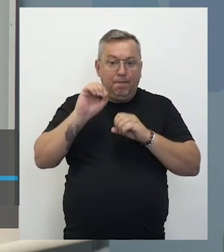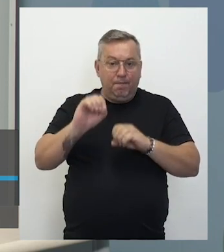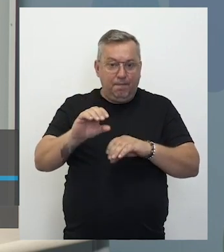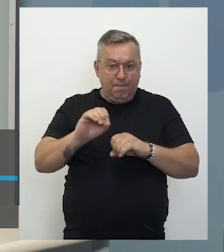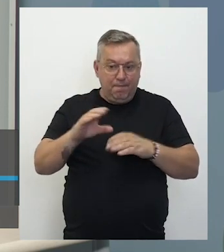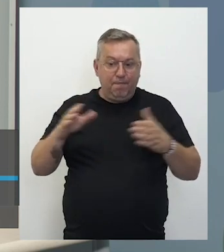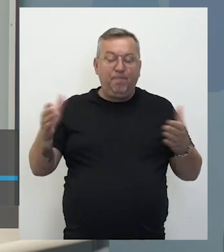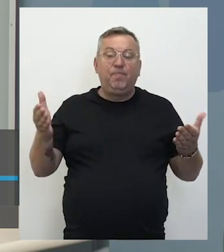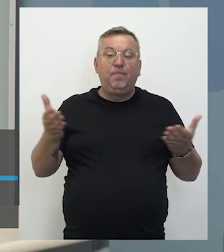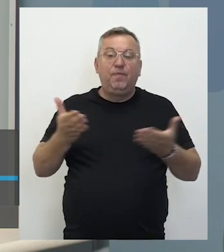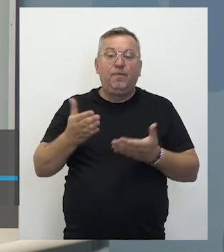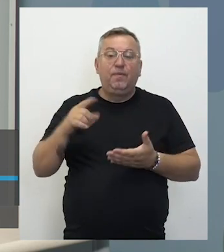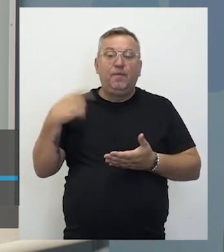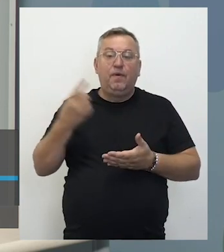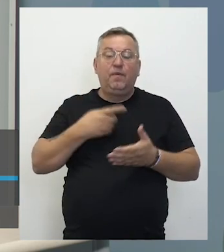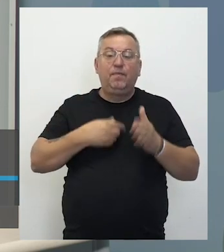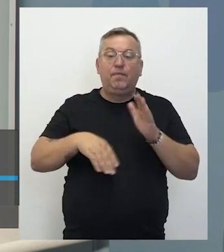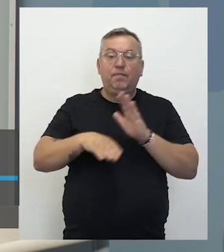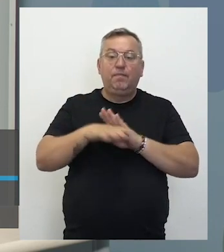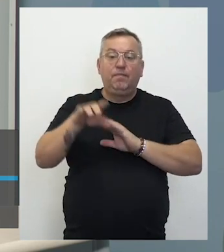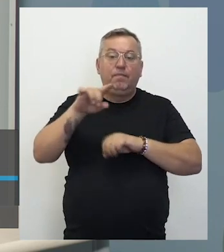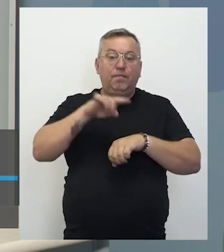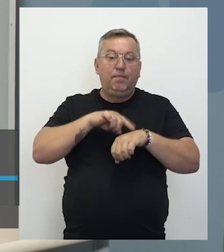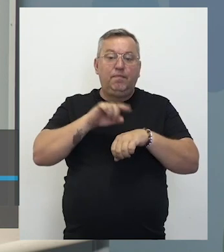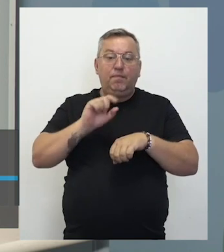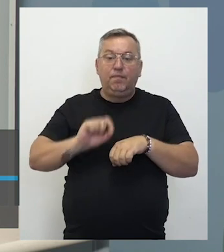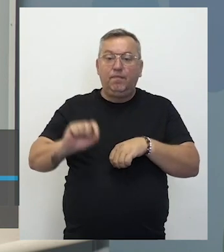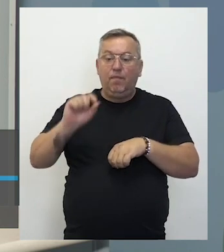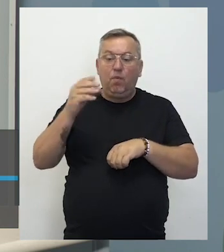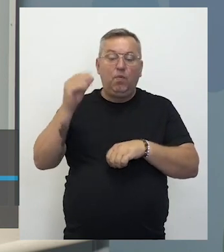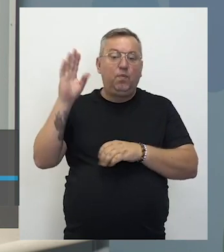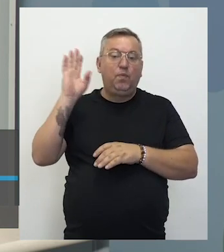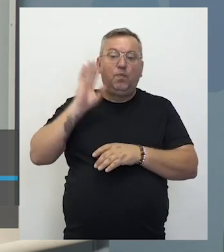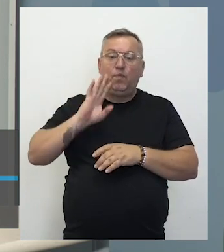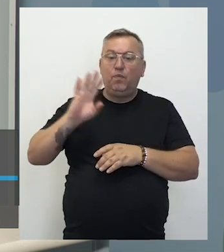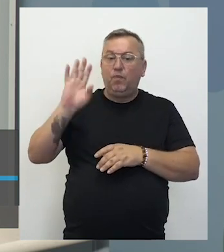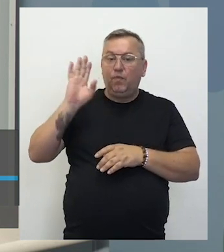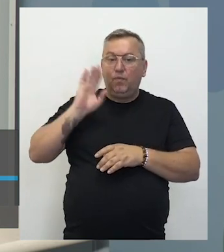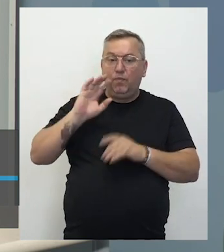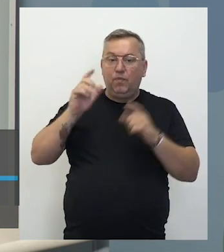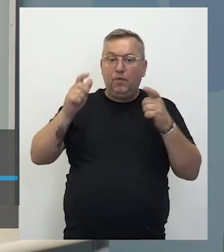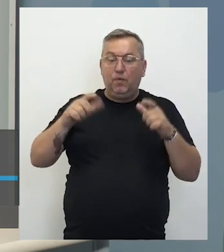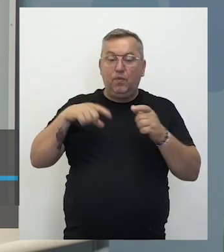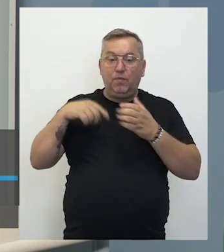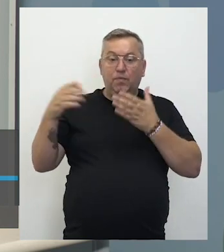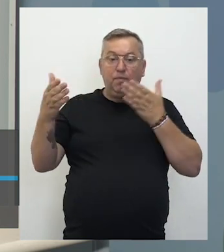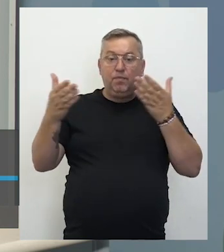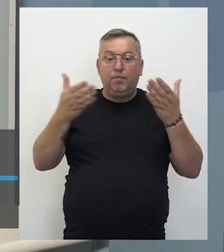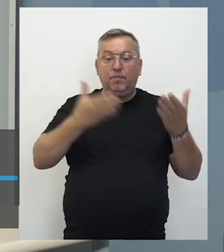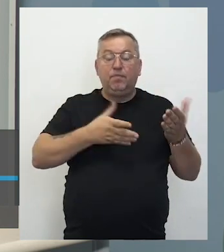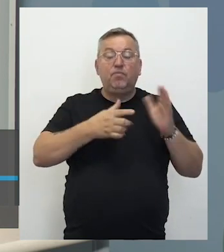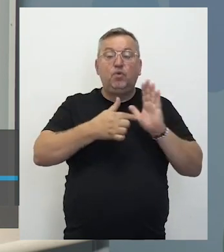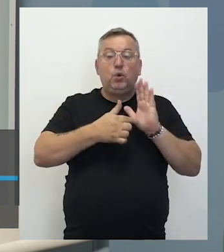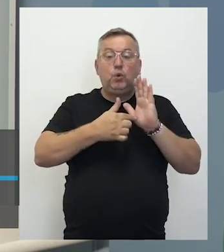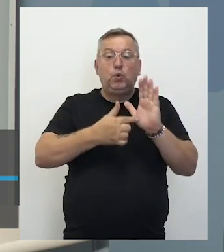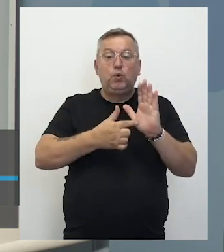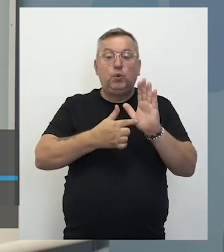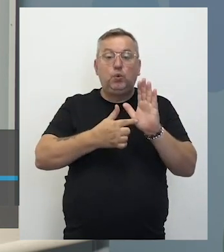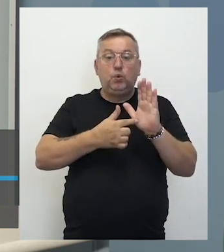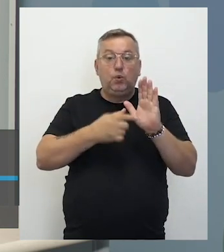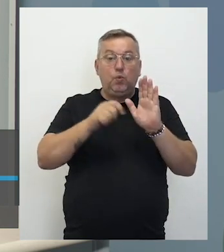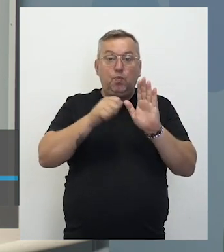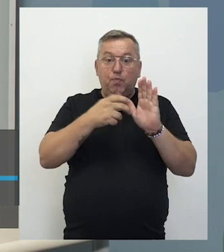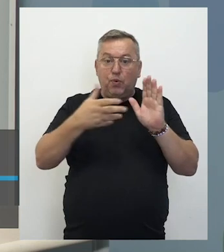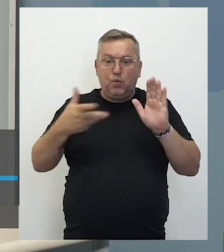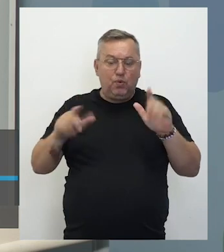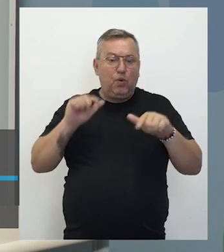E agora a gente chegou a um momento também muito legal, é onde a gente traz alguns destaques de produções,